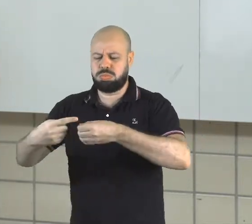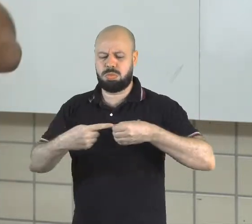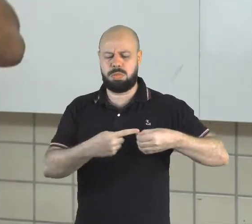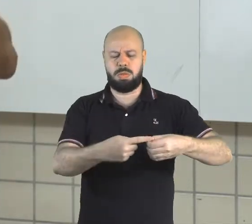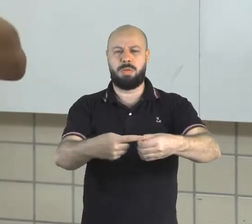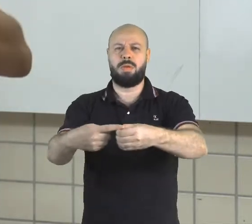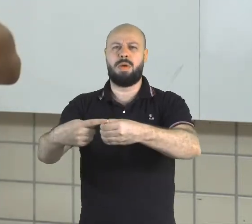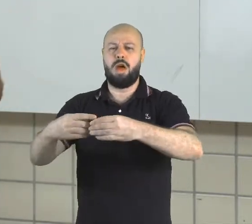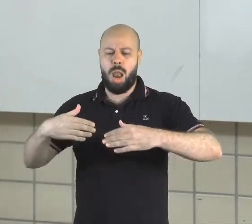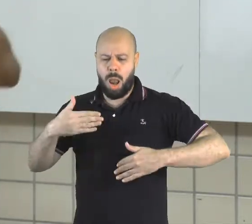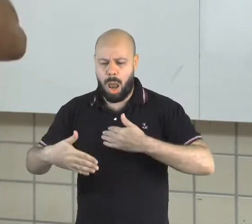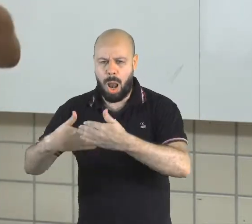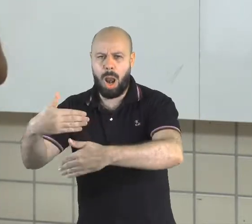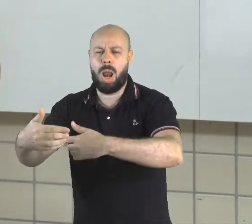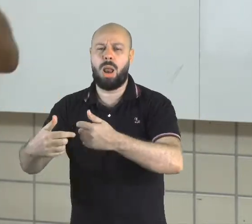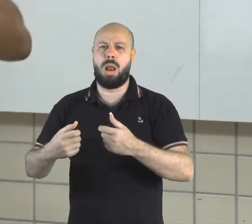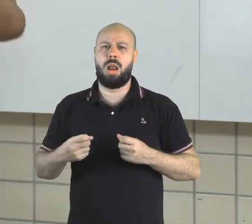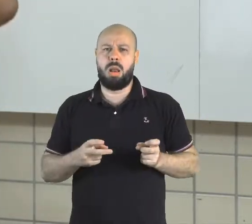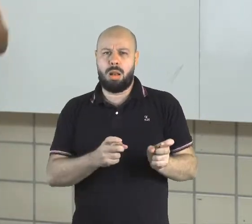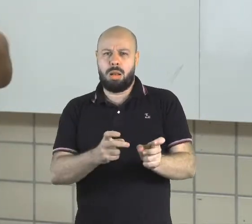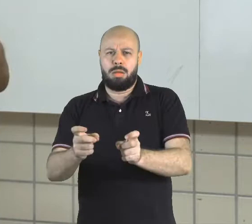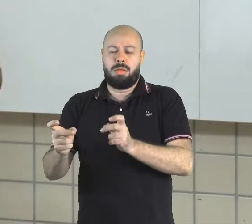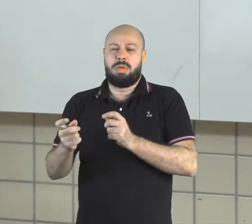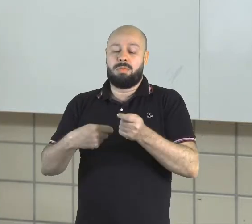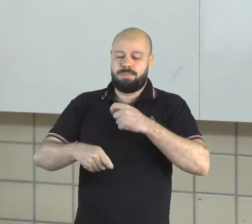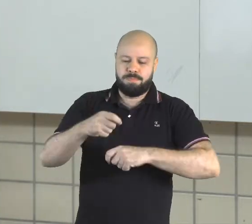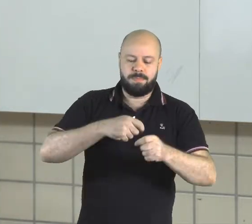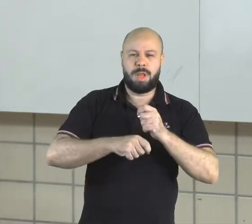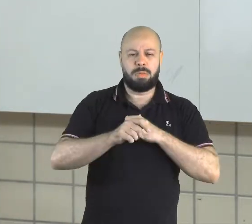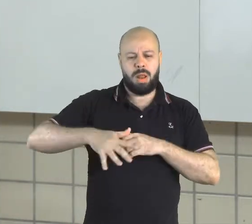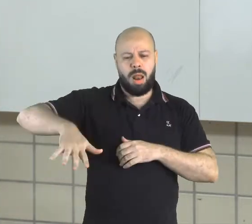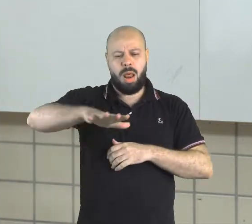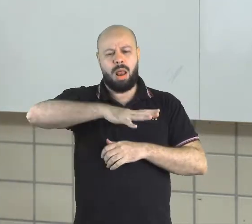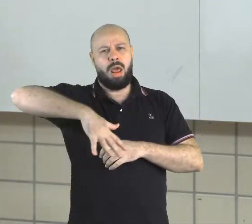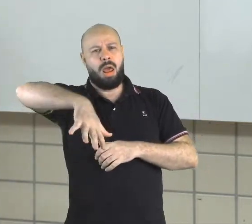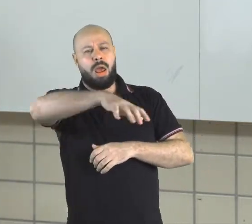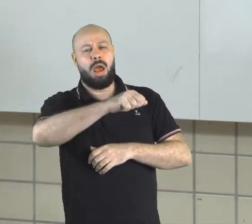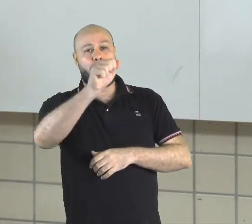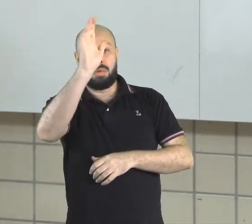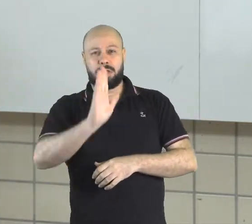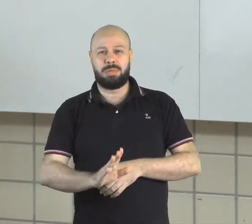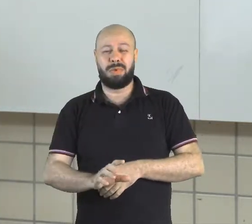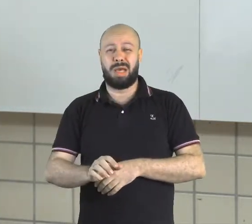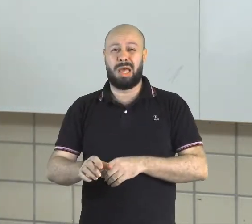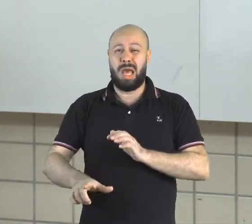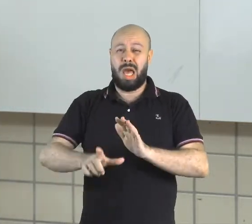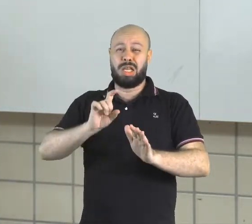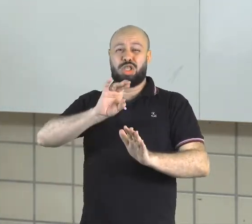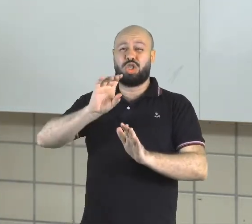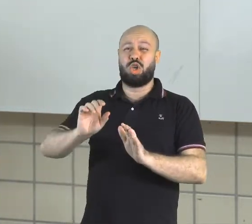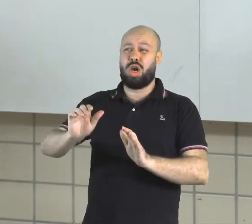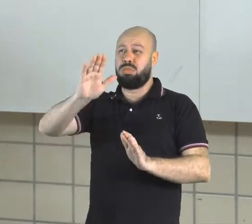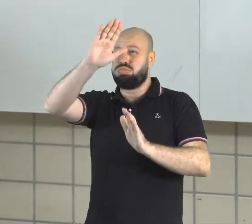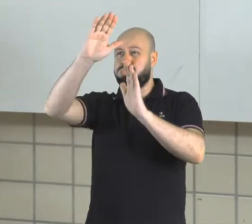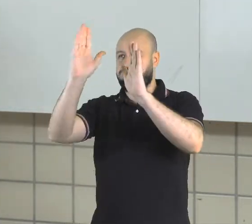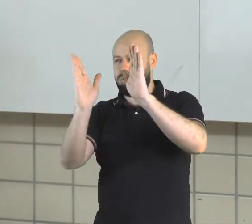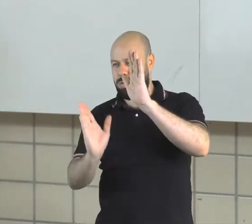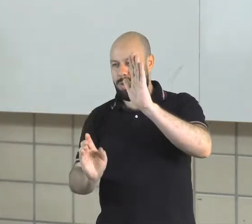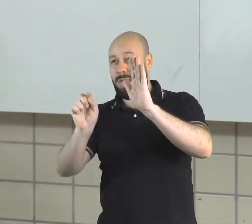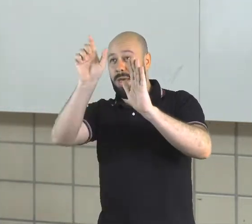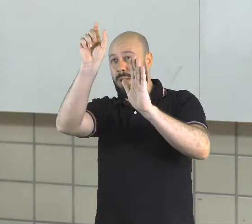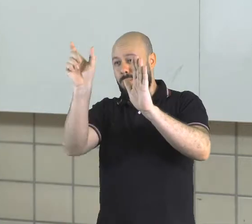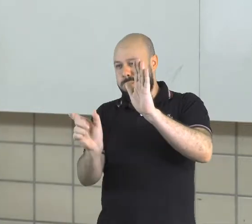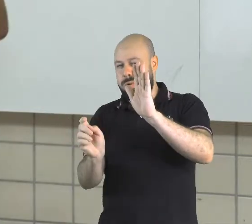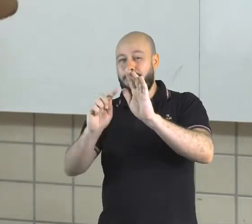o desenvolvimento comercial, industrial de várias regiões do nosso país. Antes ficava tudo lá no litoral, agora não, agora o nosso país